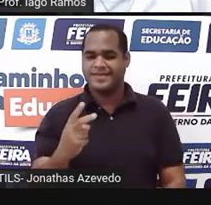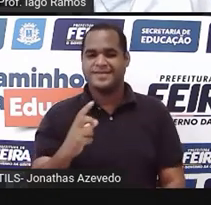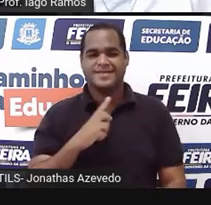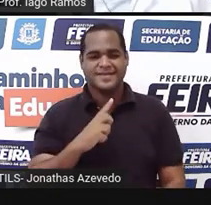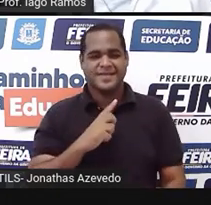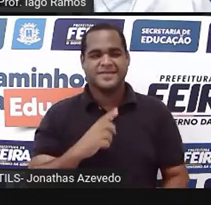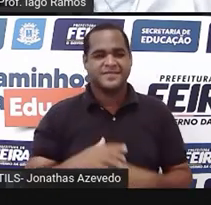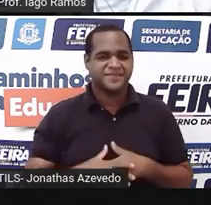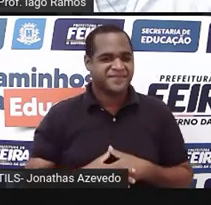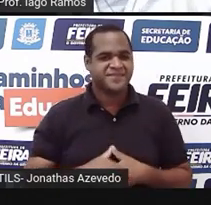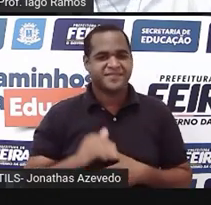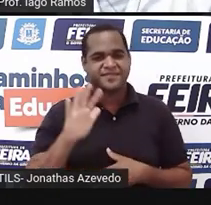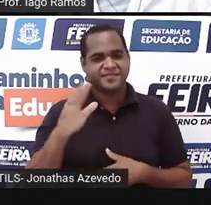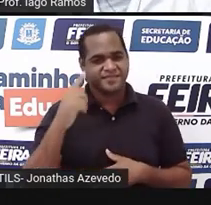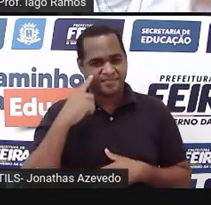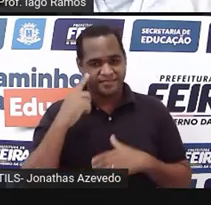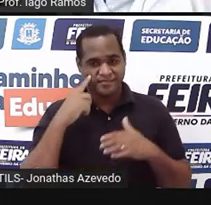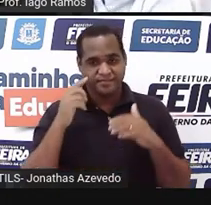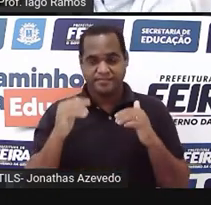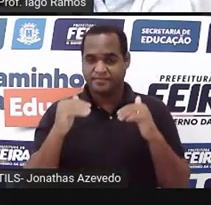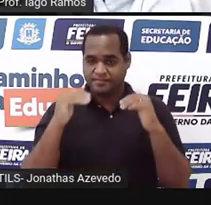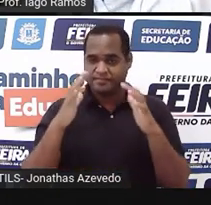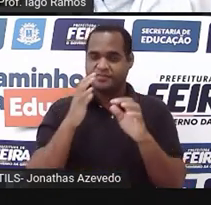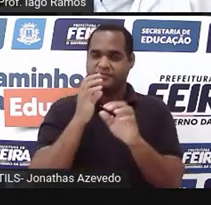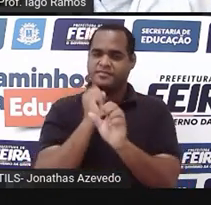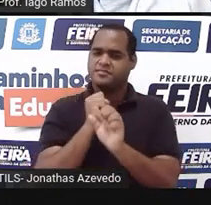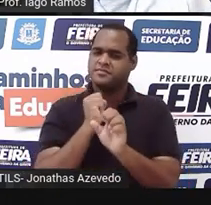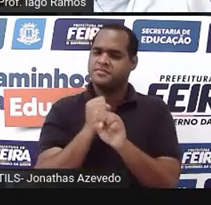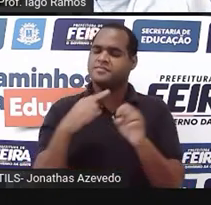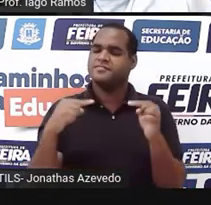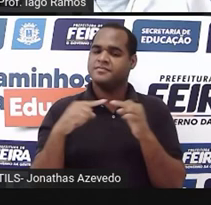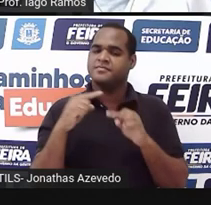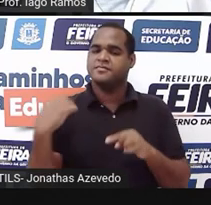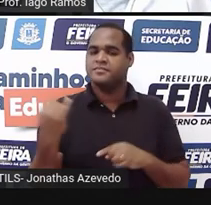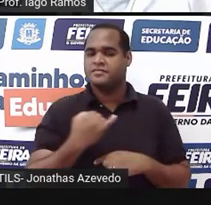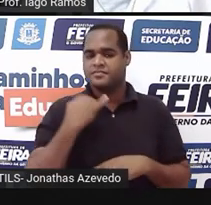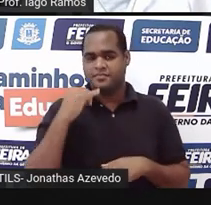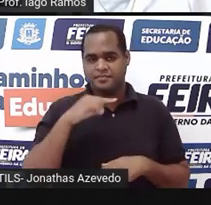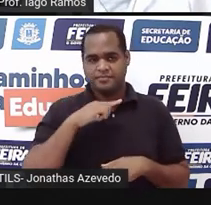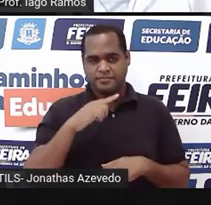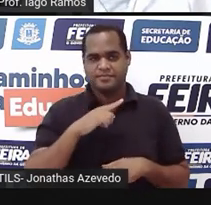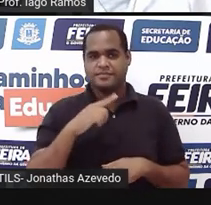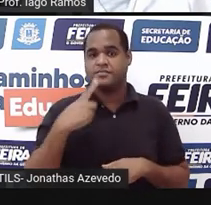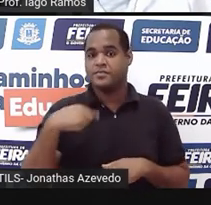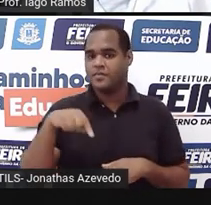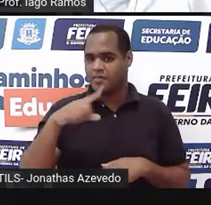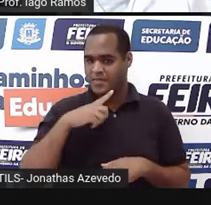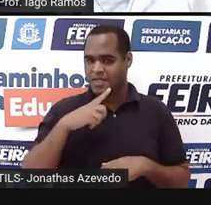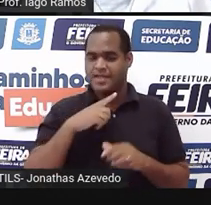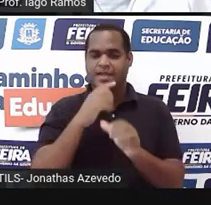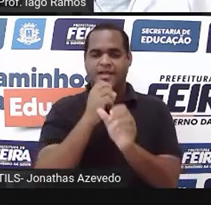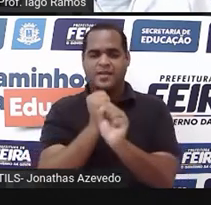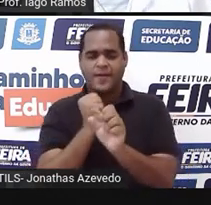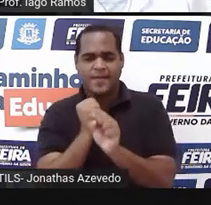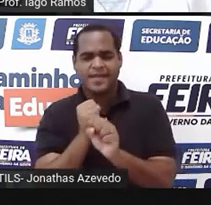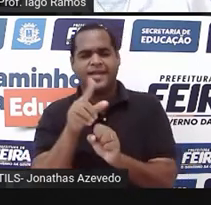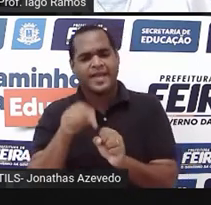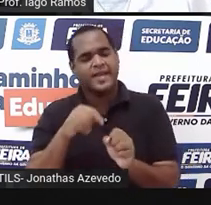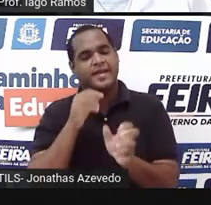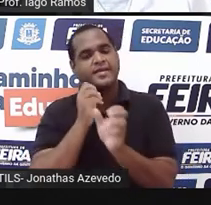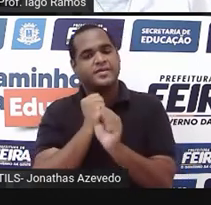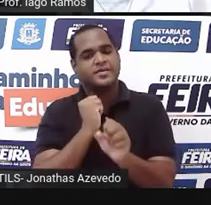mais ali em cima na soma tá acontecendo uma coisa interessante quando a gente tem uma soma e nessa